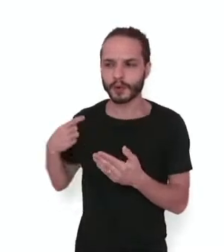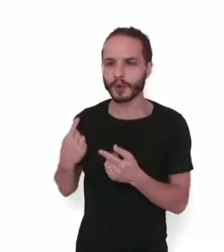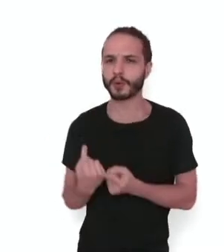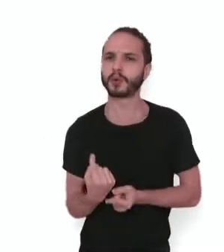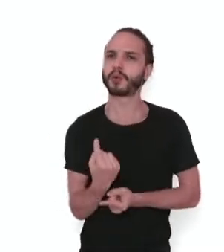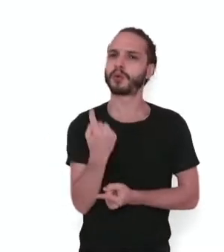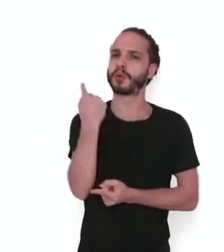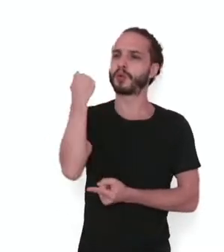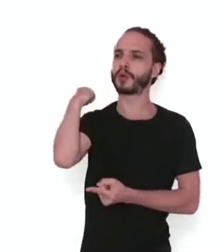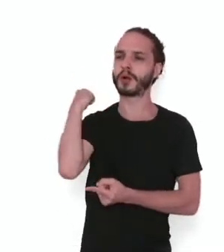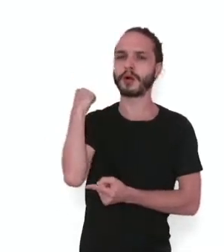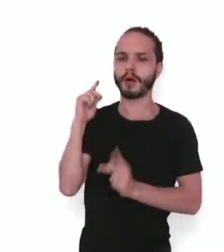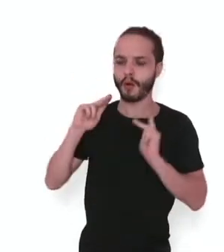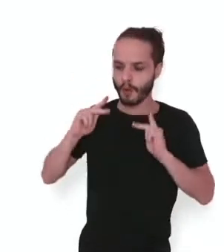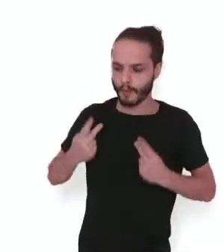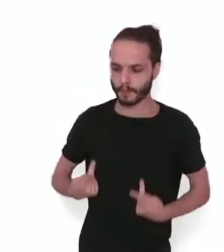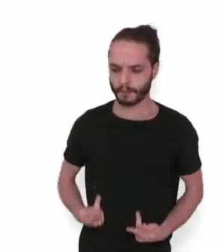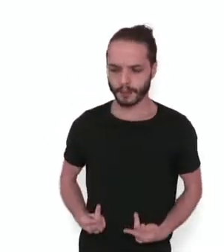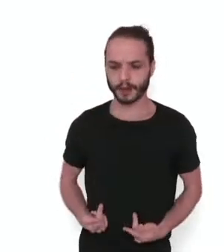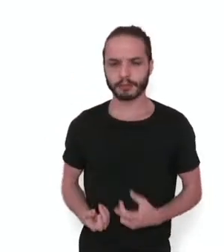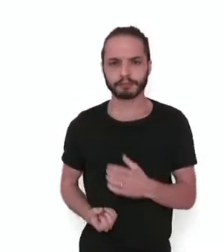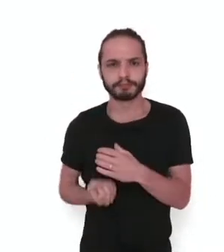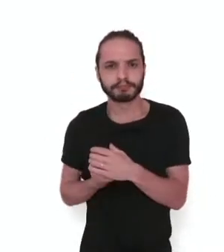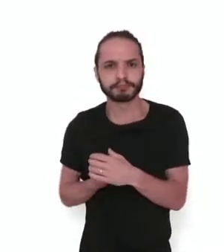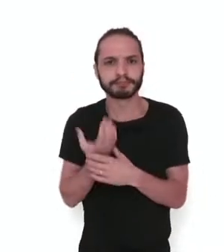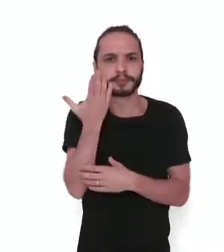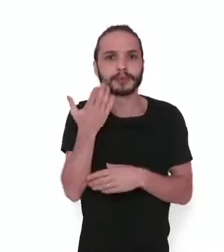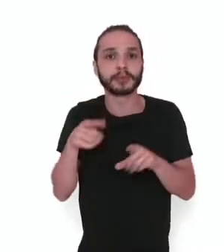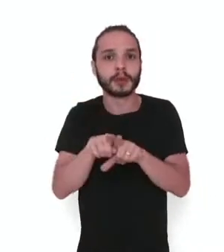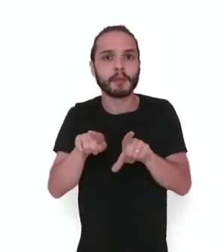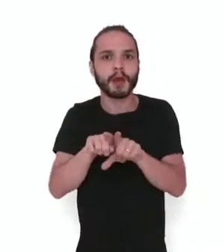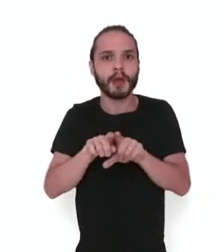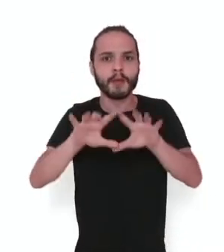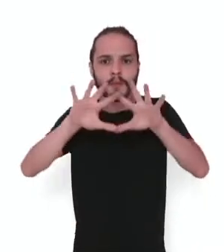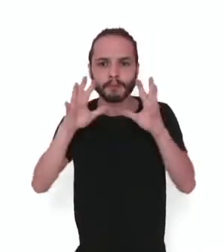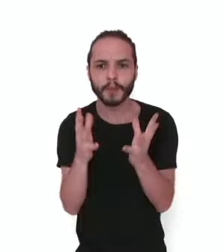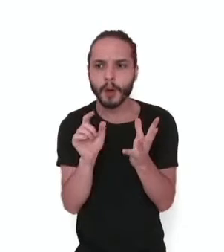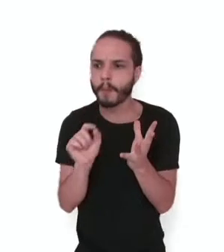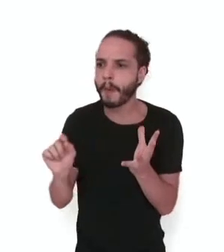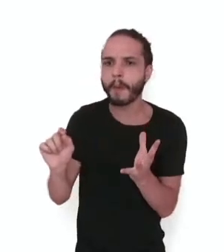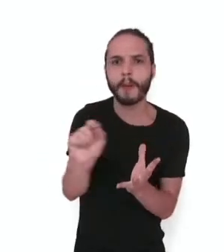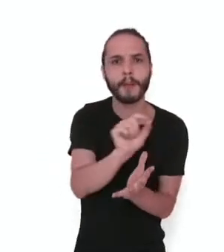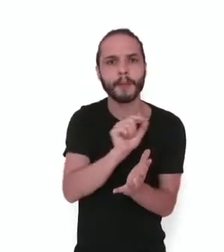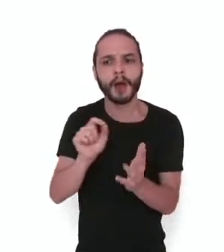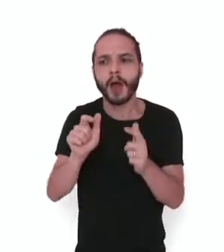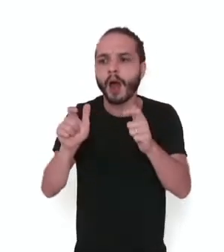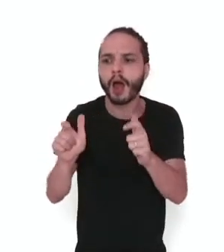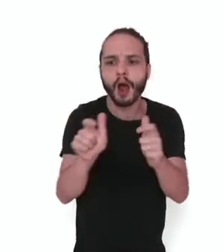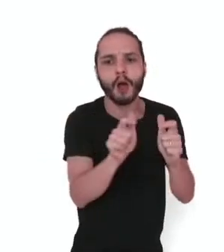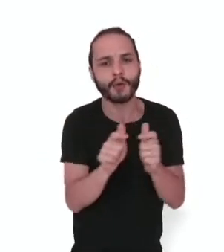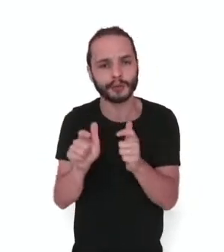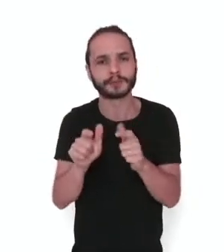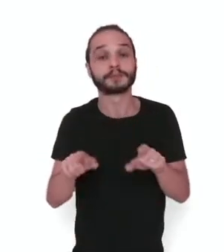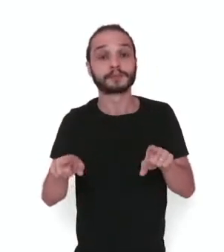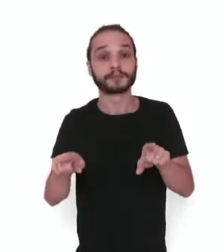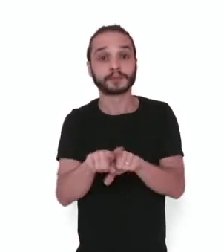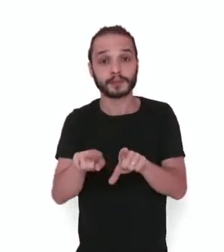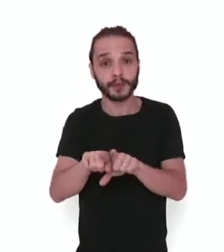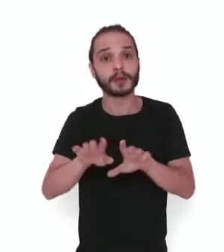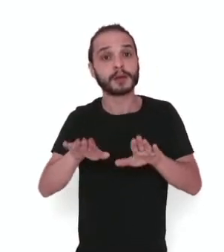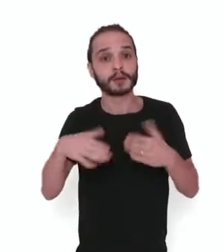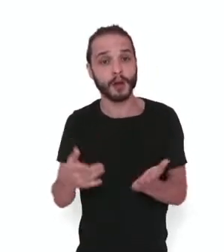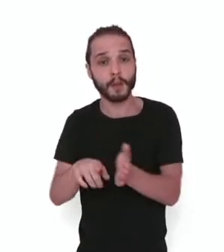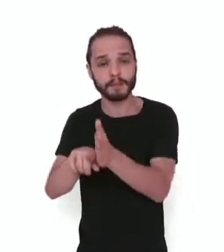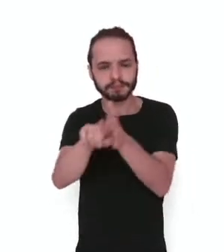onde cada grupo humano se encontrava nos continentes. E a paleontologia é a ciência que estuda os fósseis e